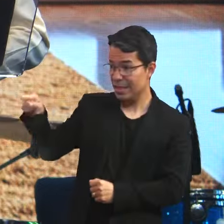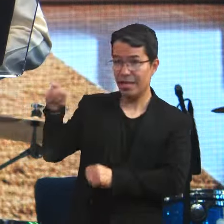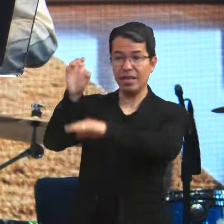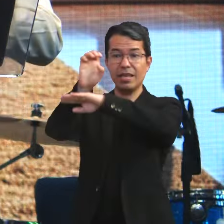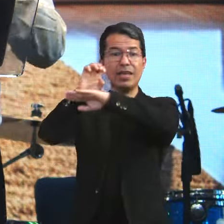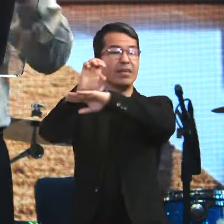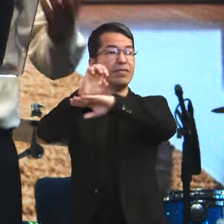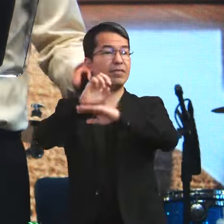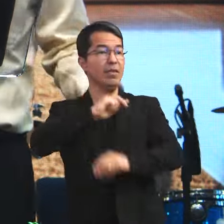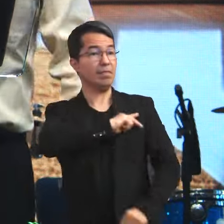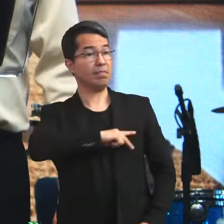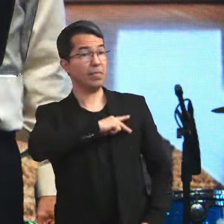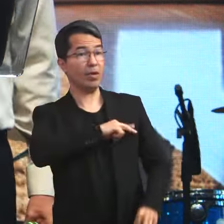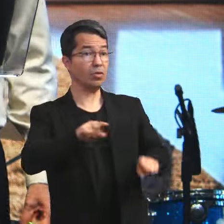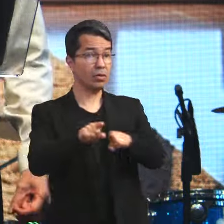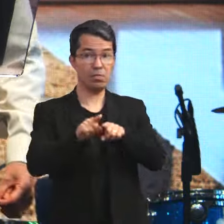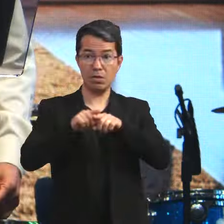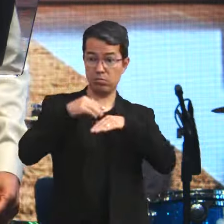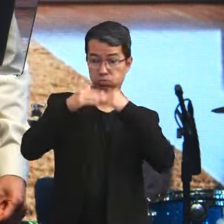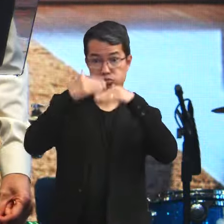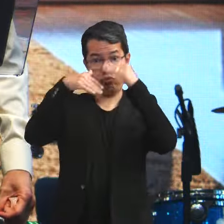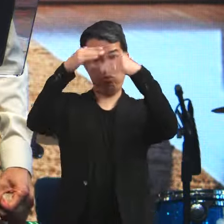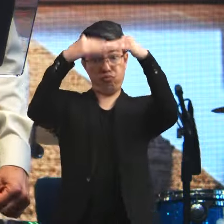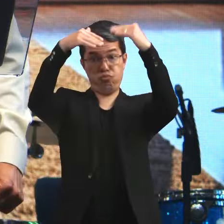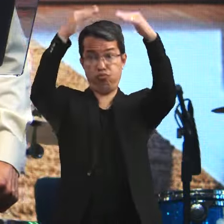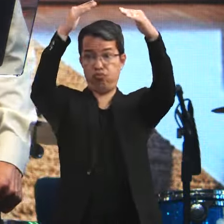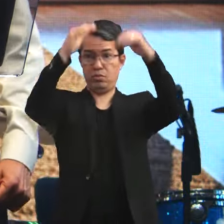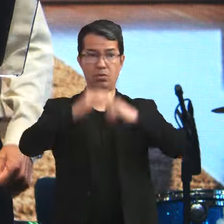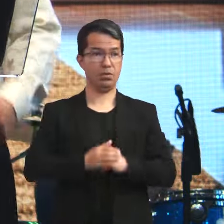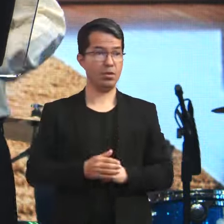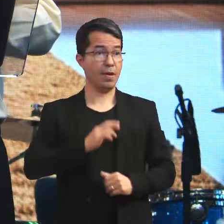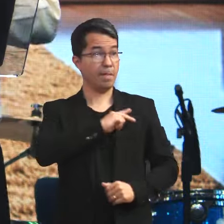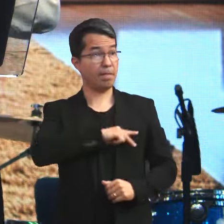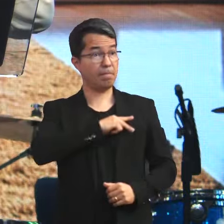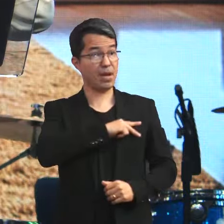seu ministério parao